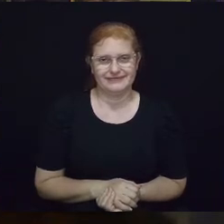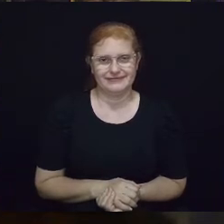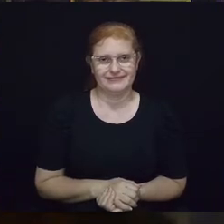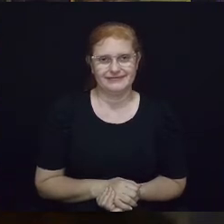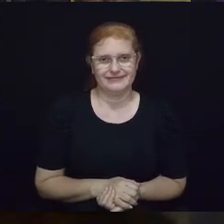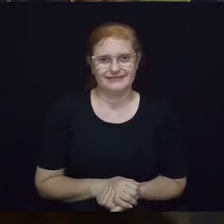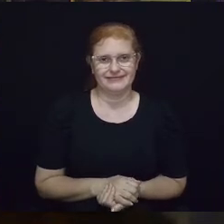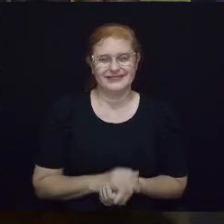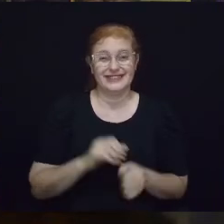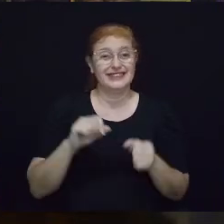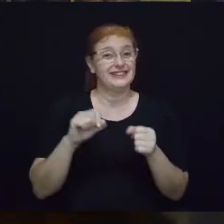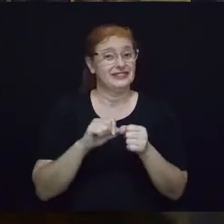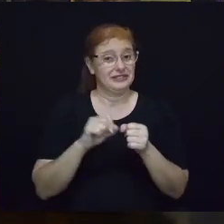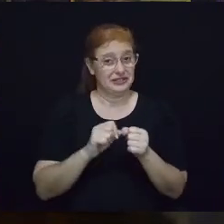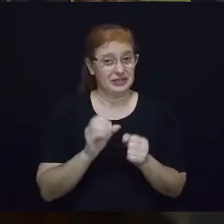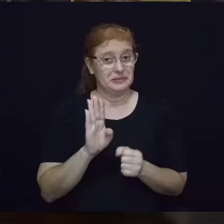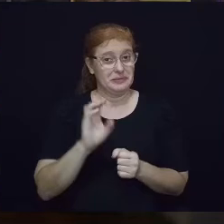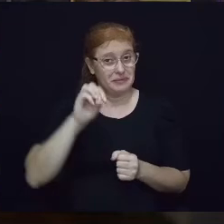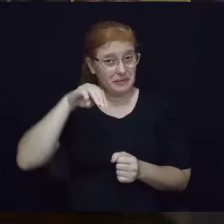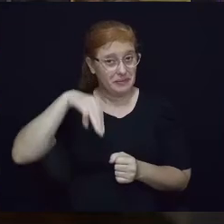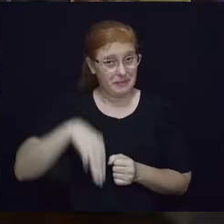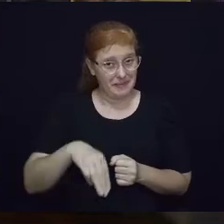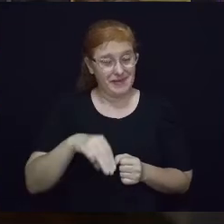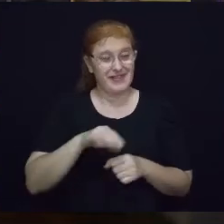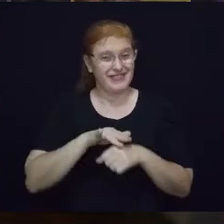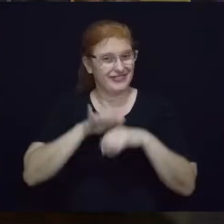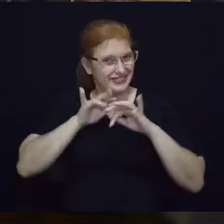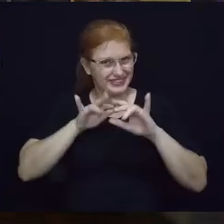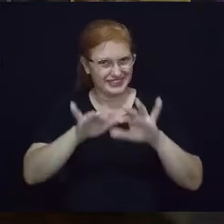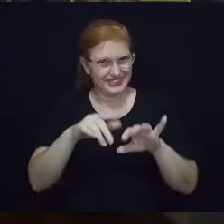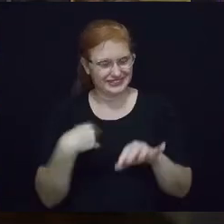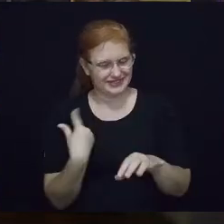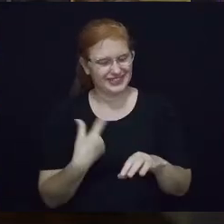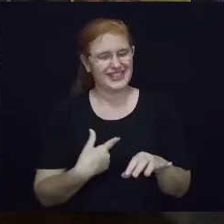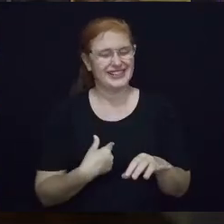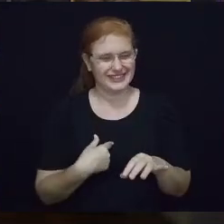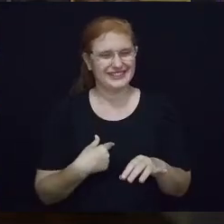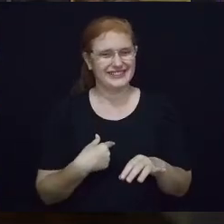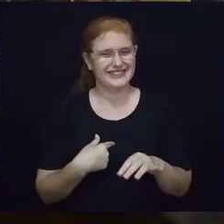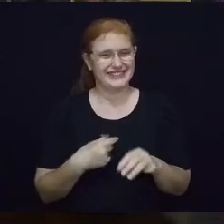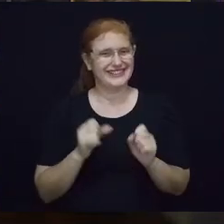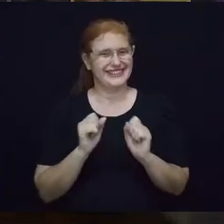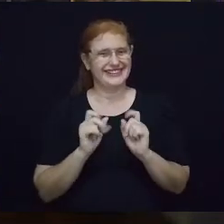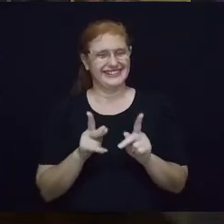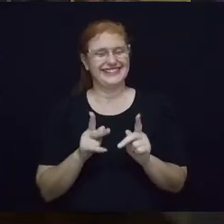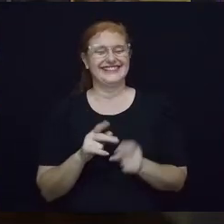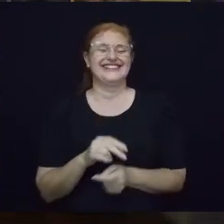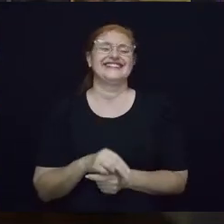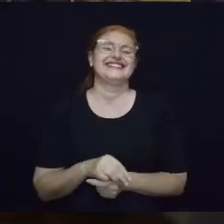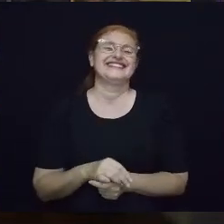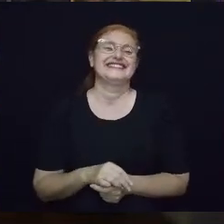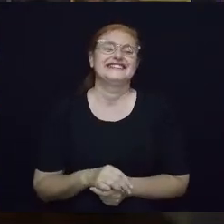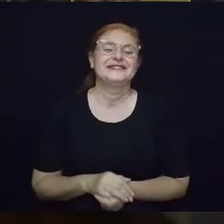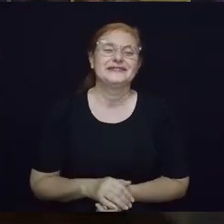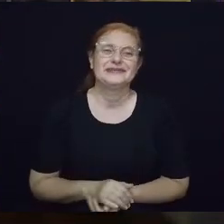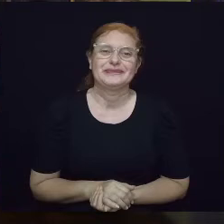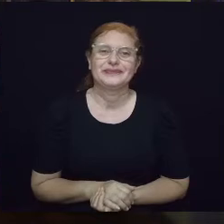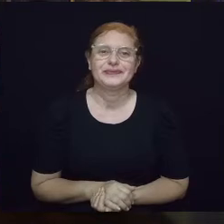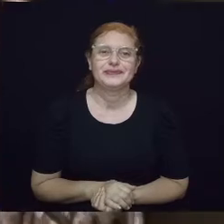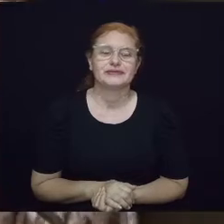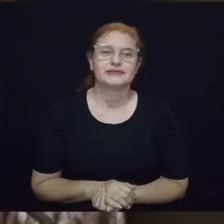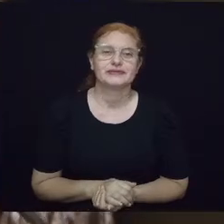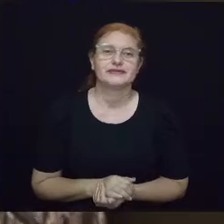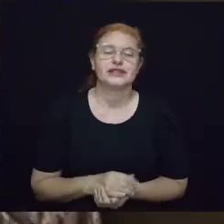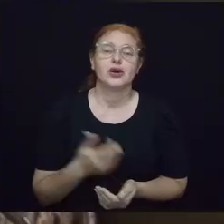Fez bem essa pandemia para nós aqui, né? Para o Mauro e para quem Fez bem. tá podendo ver a obra.